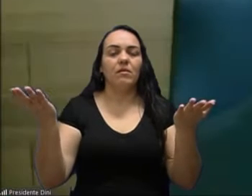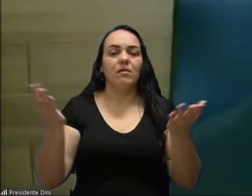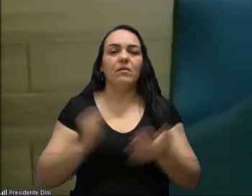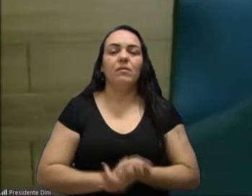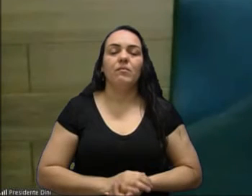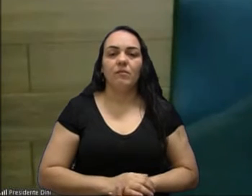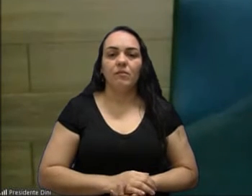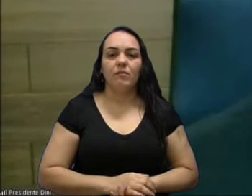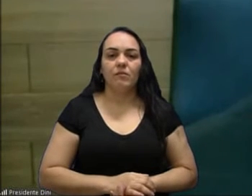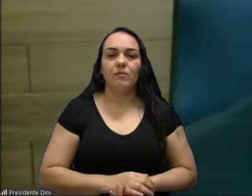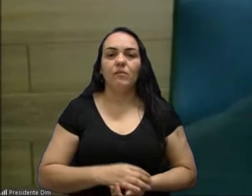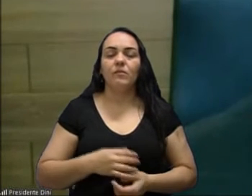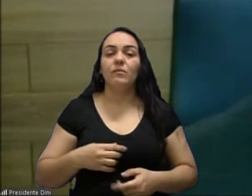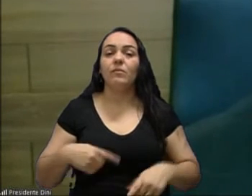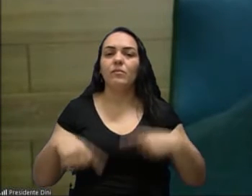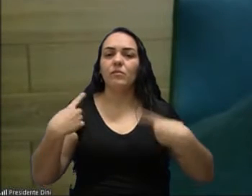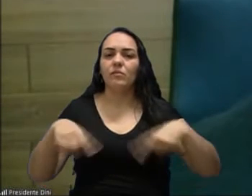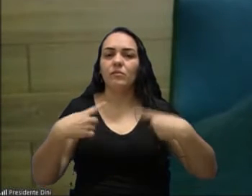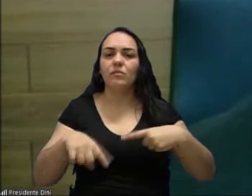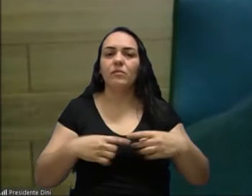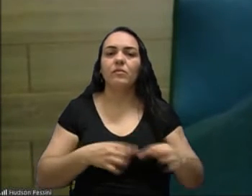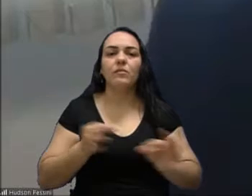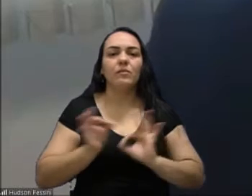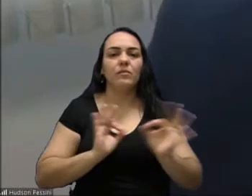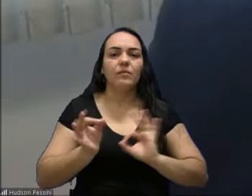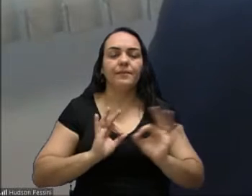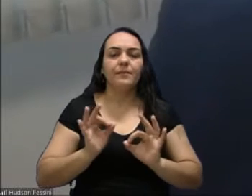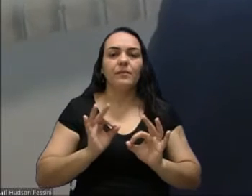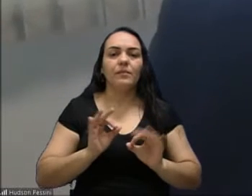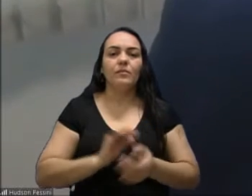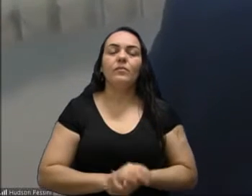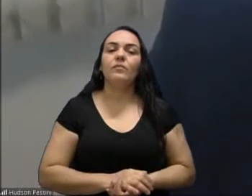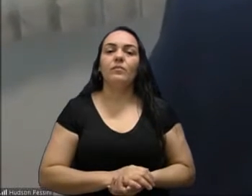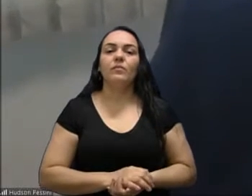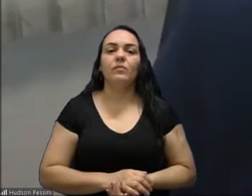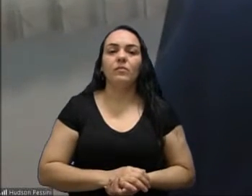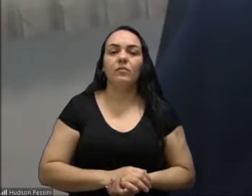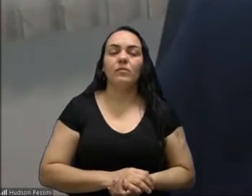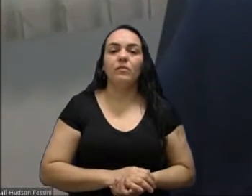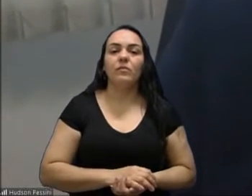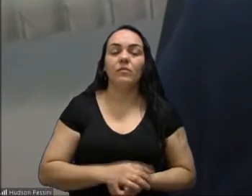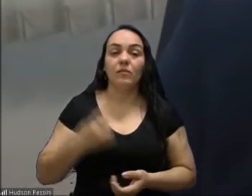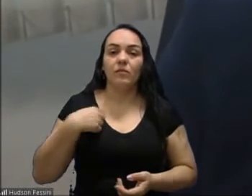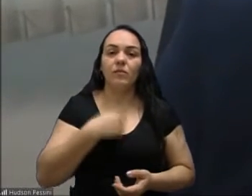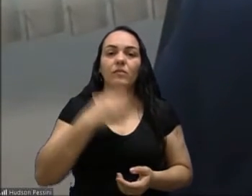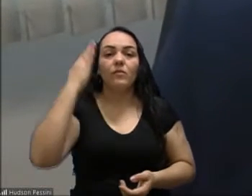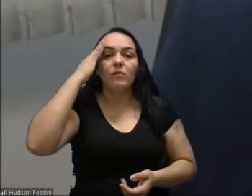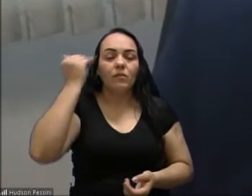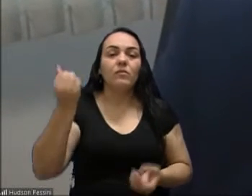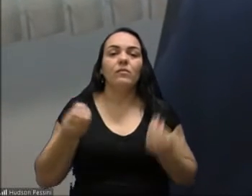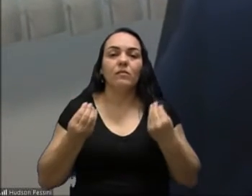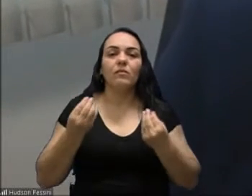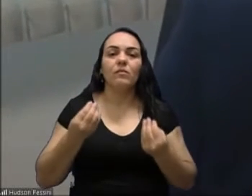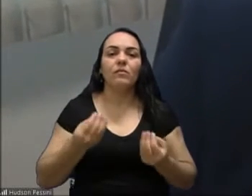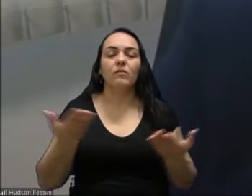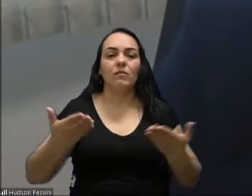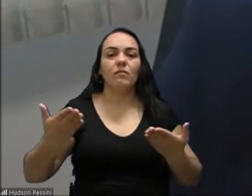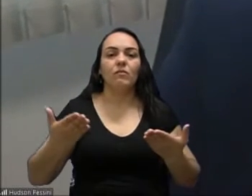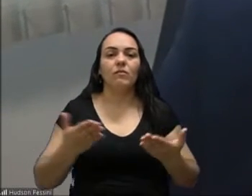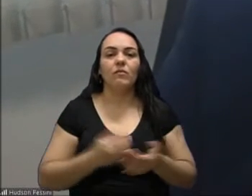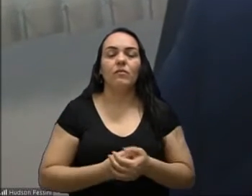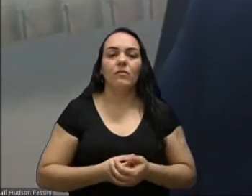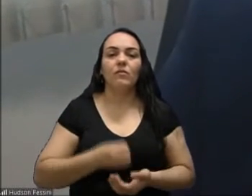podemos aí discutir o projeto vamos lá gente a gente sabe hoje a quantidade de